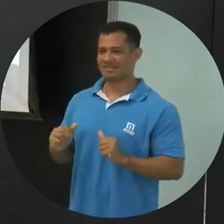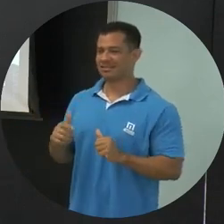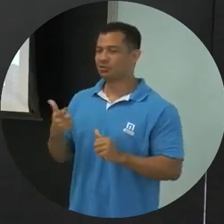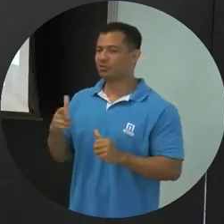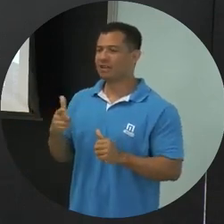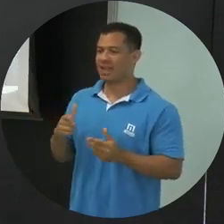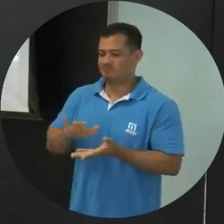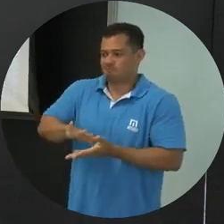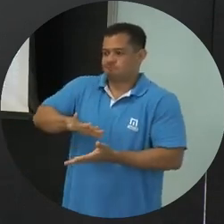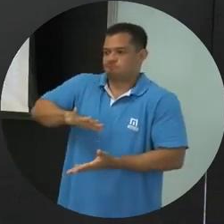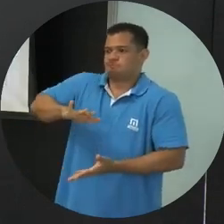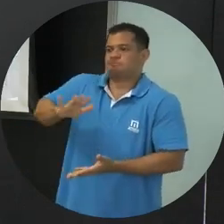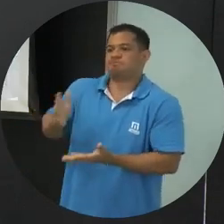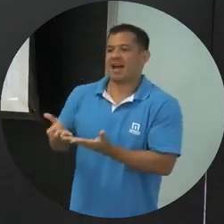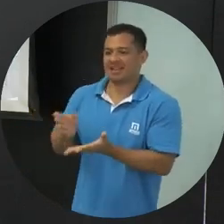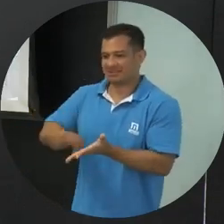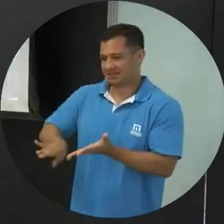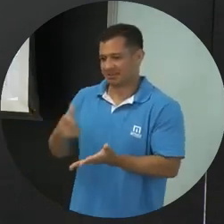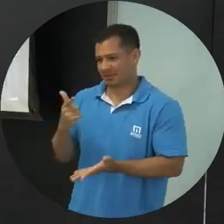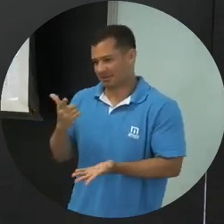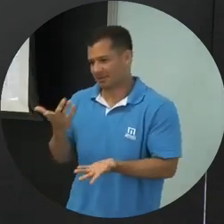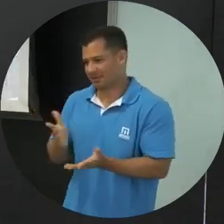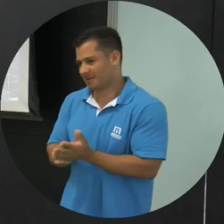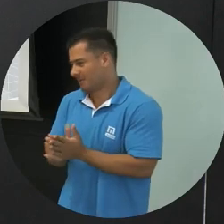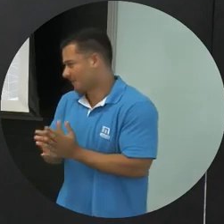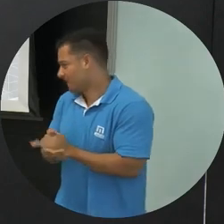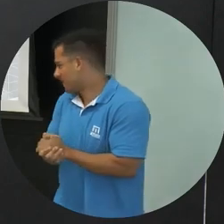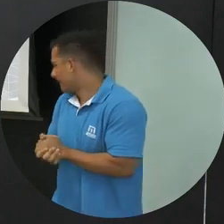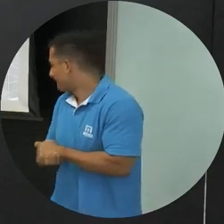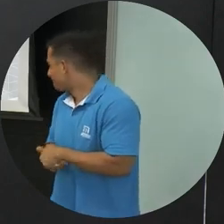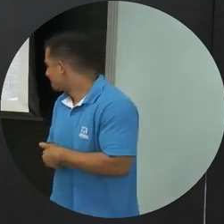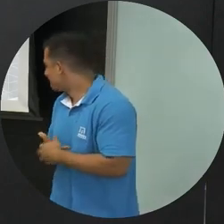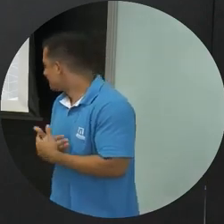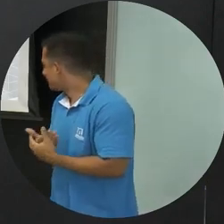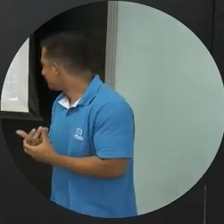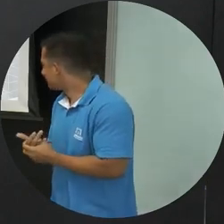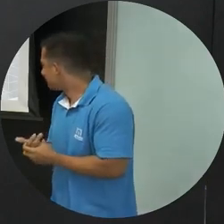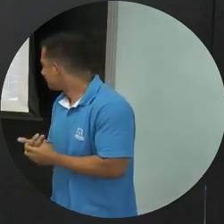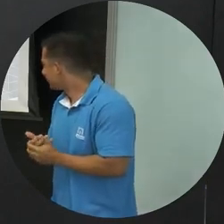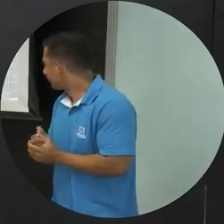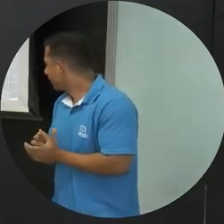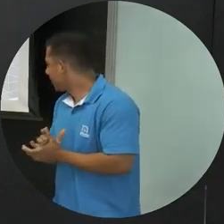enorme de resíduos, tá? A gente vai passar aqui para vocês aqui, ó.